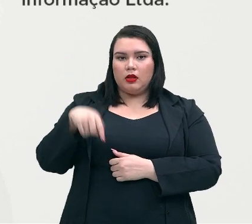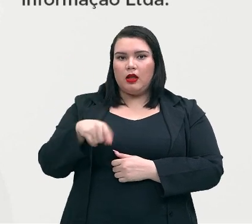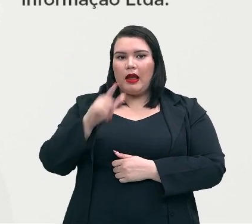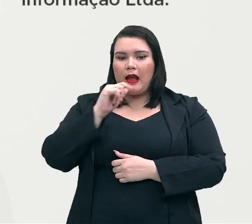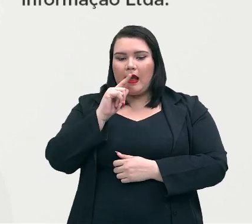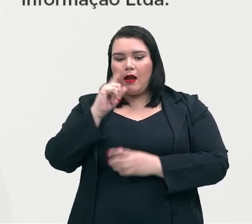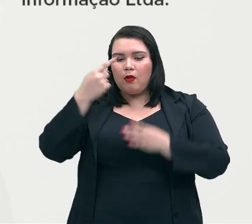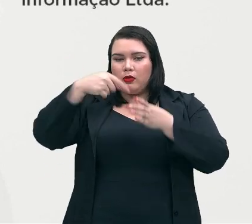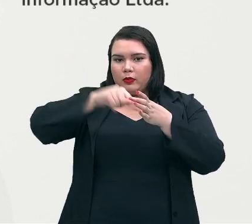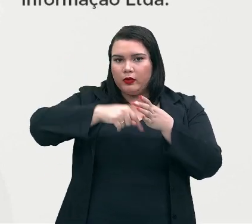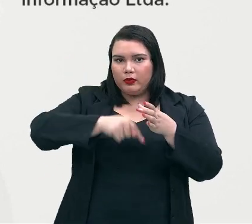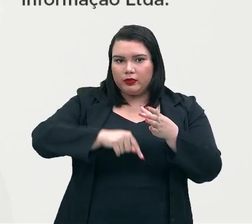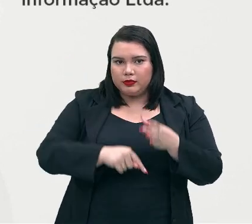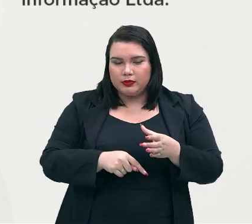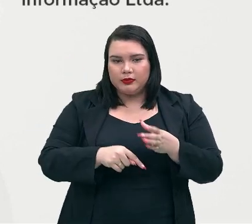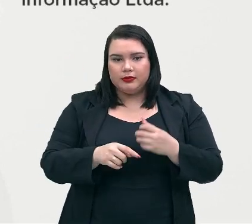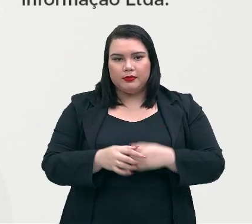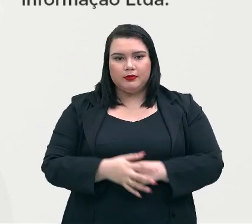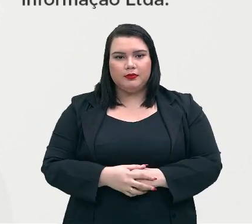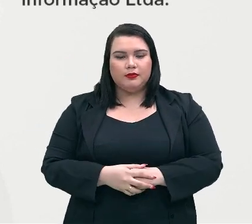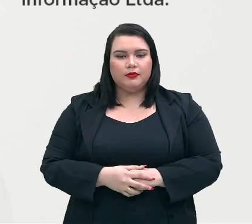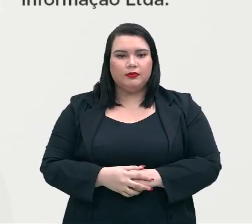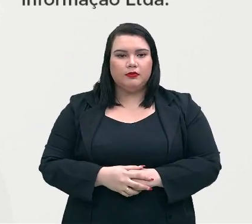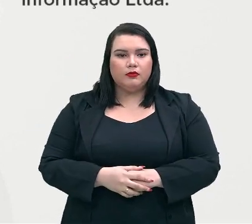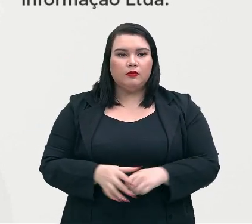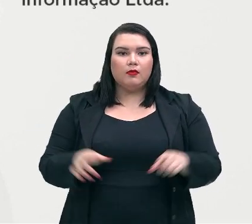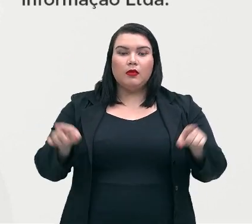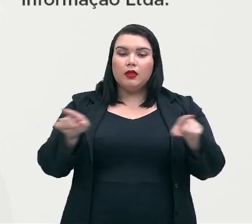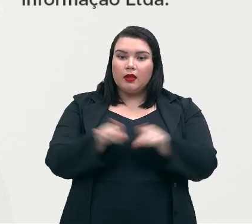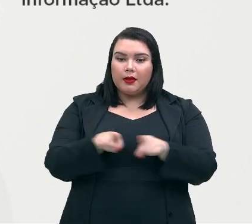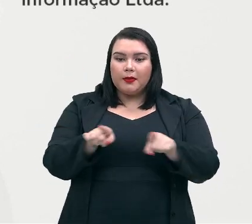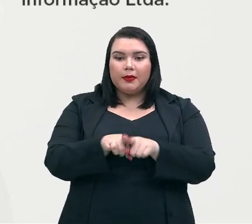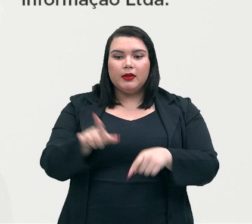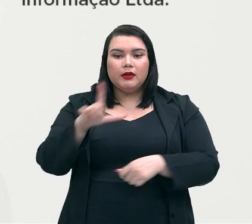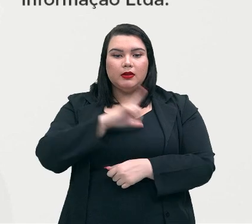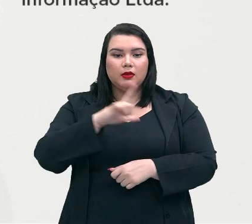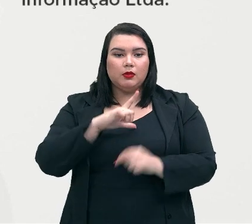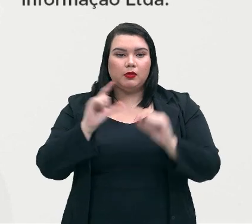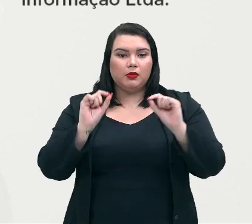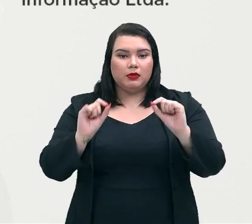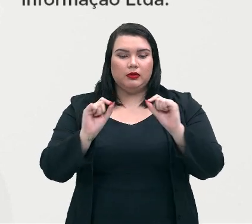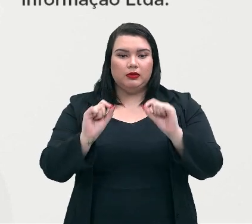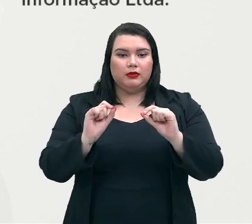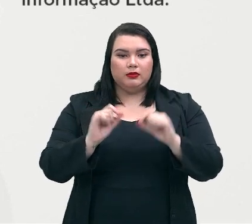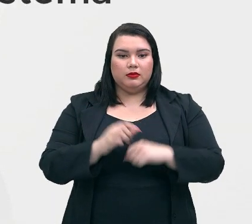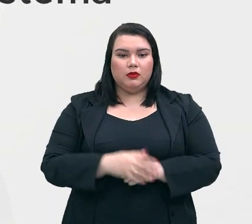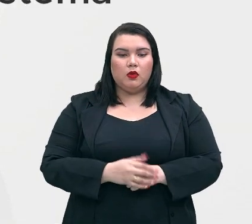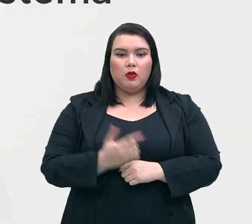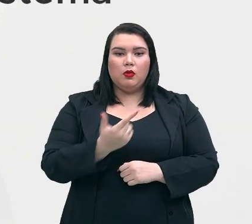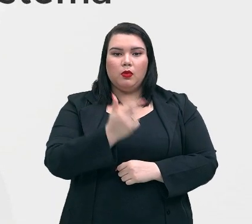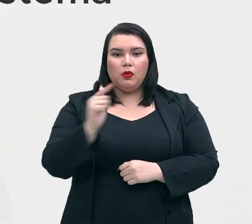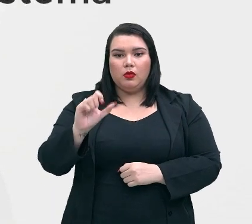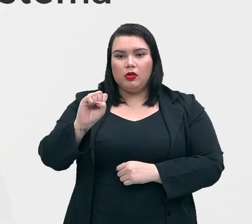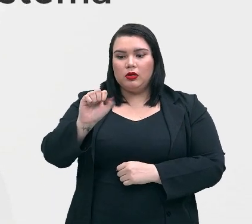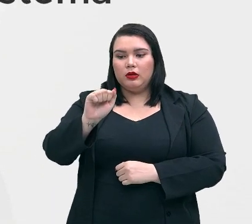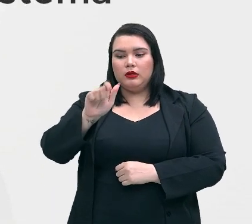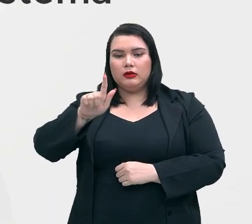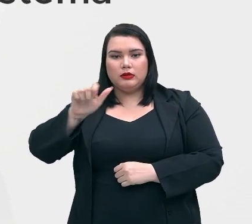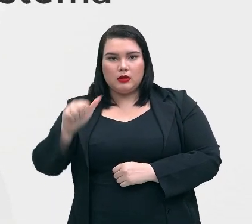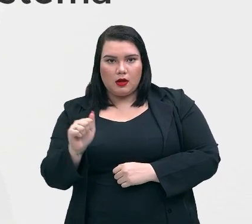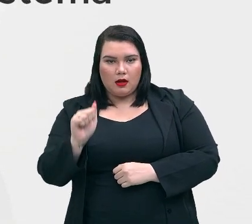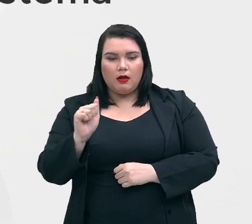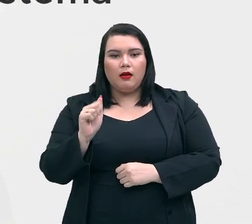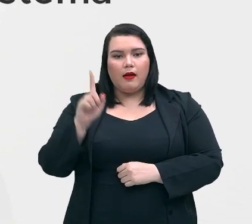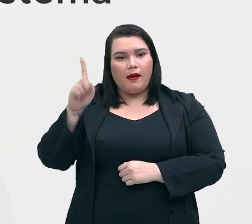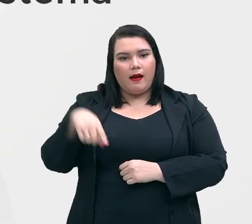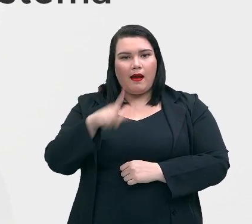aquífero, tá, Guarani. Mas, além disso, também nós temos aí o sistema, né, aquífero Grande Amazônia, que é